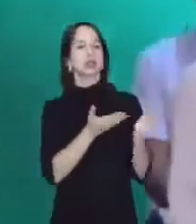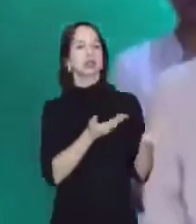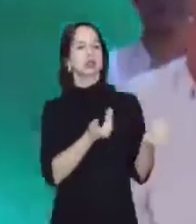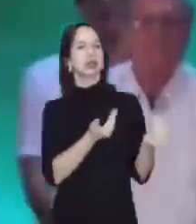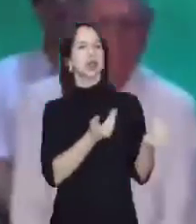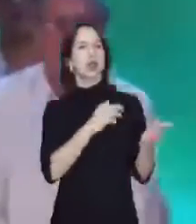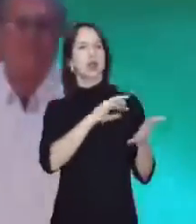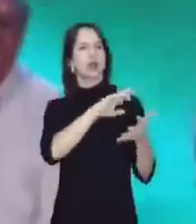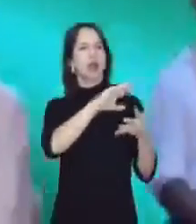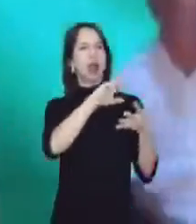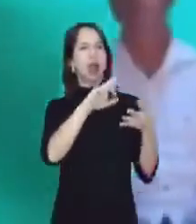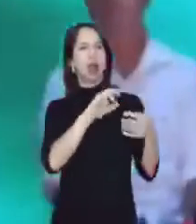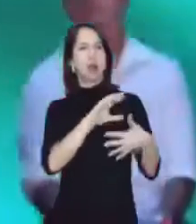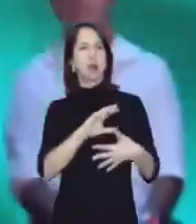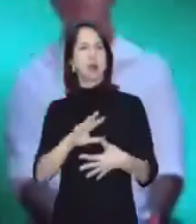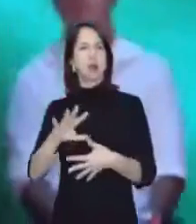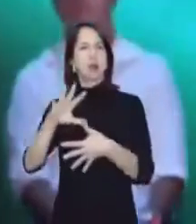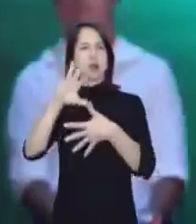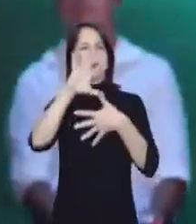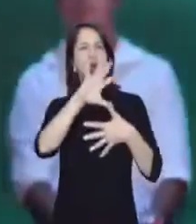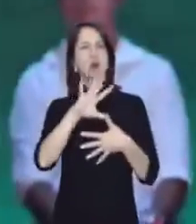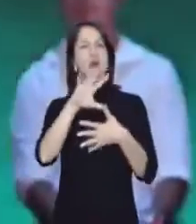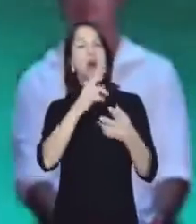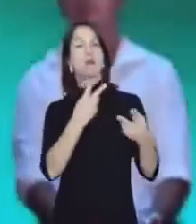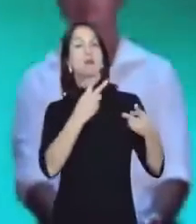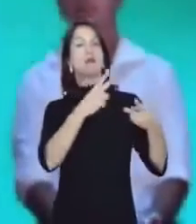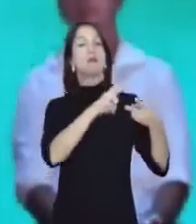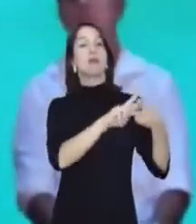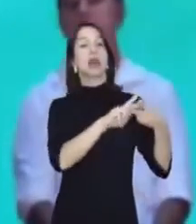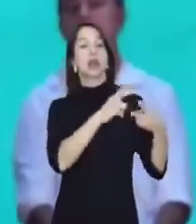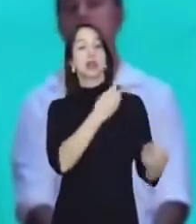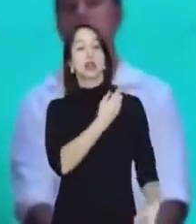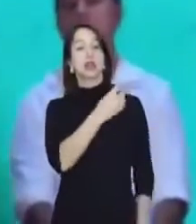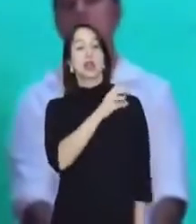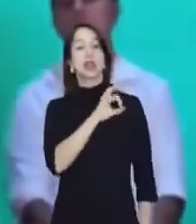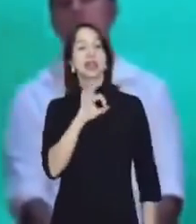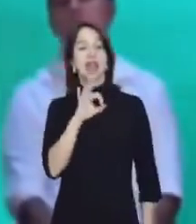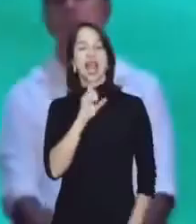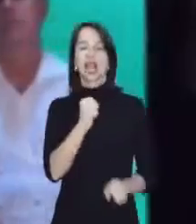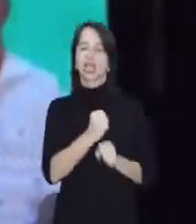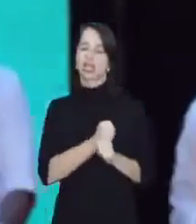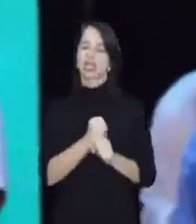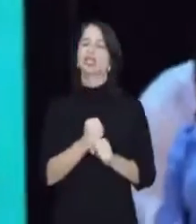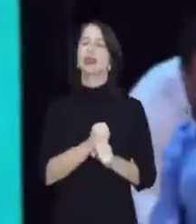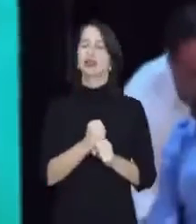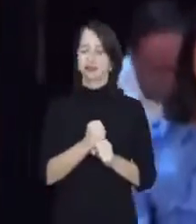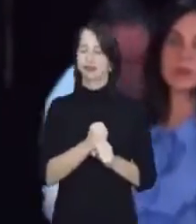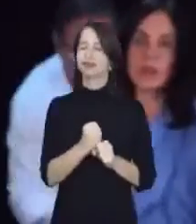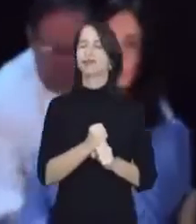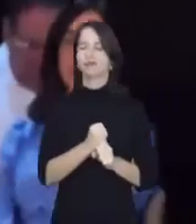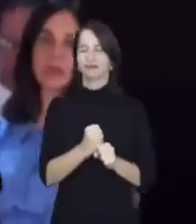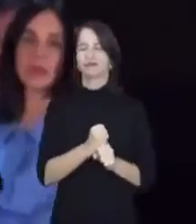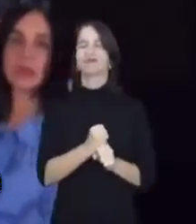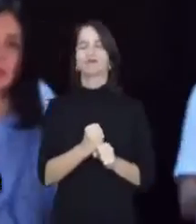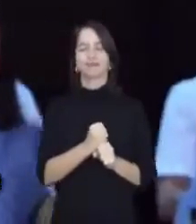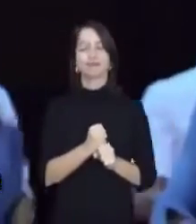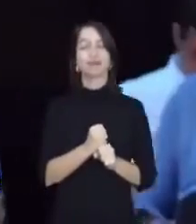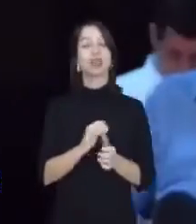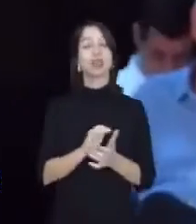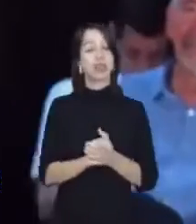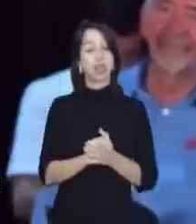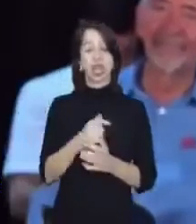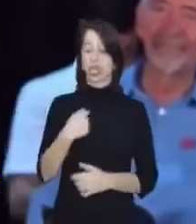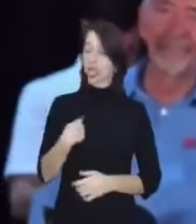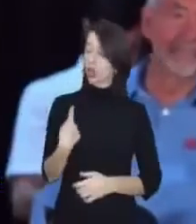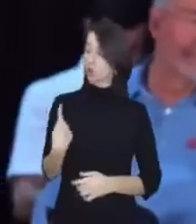ficaram presos 10 anos. E teve um momento que eu fui conversar com o Fernando Henrique Cardoso, porque ele estava